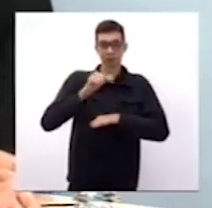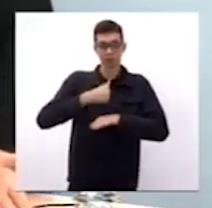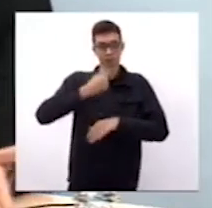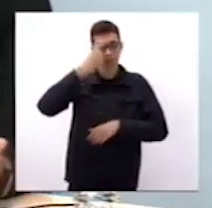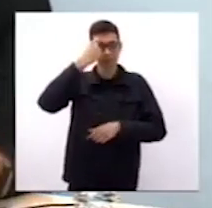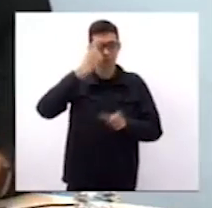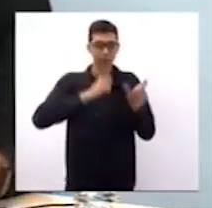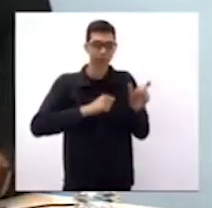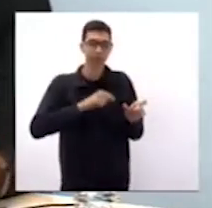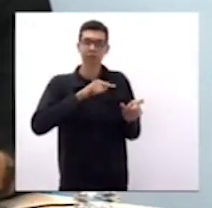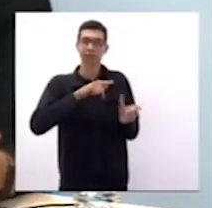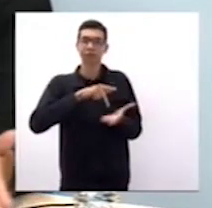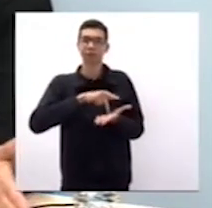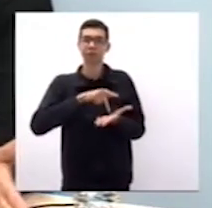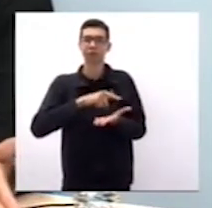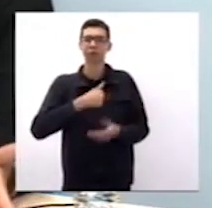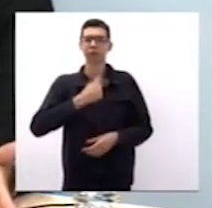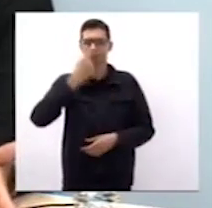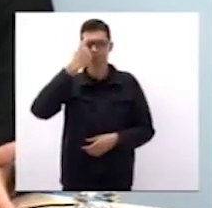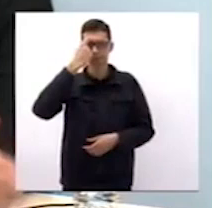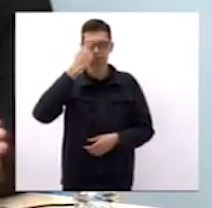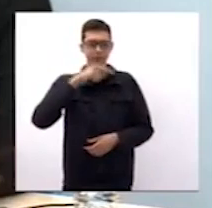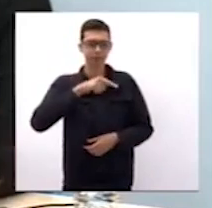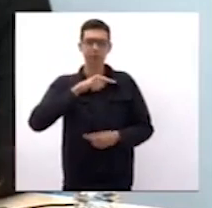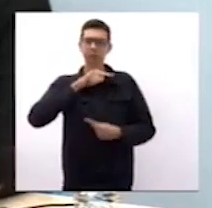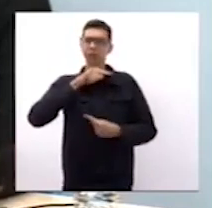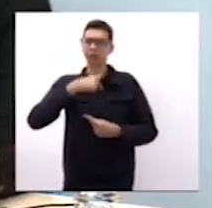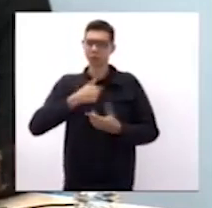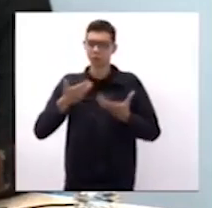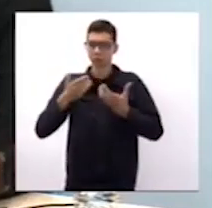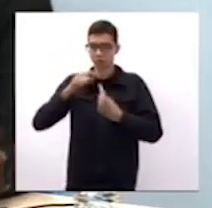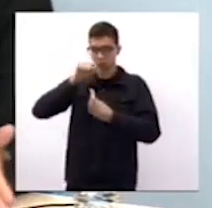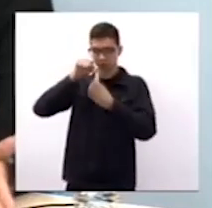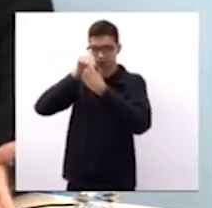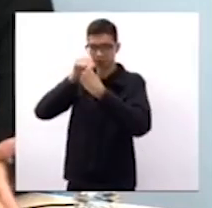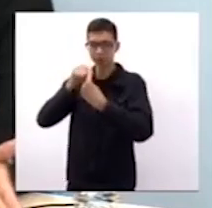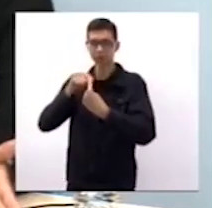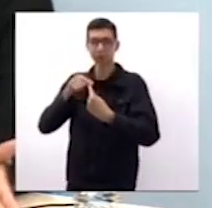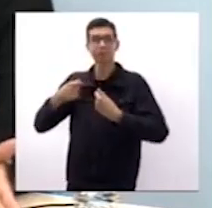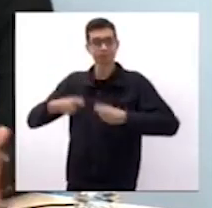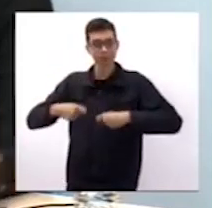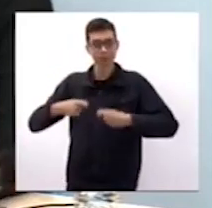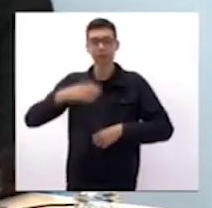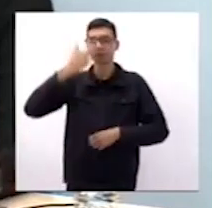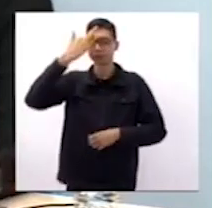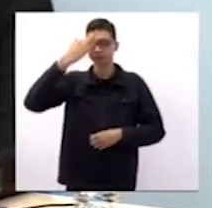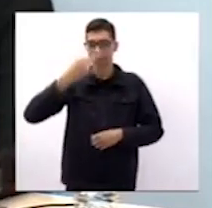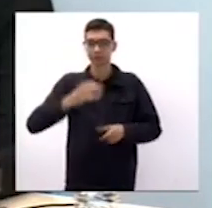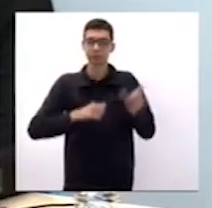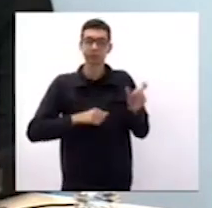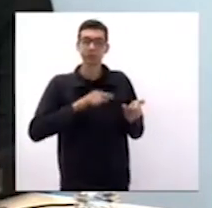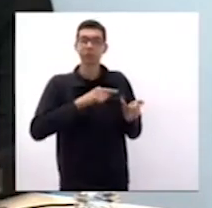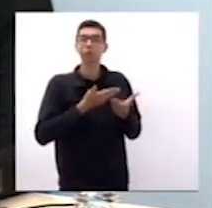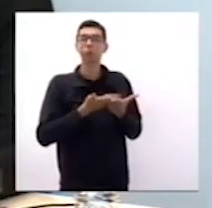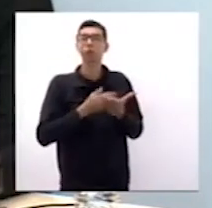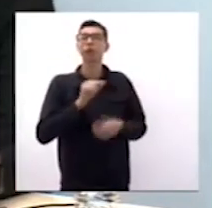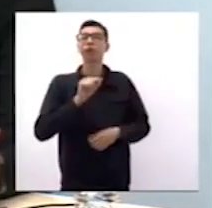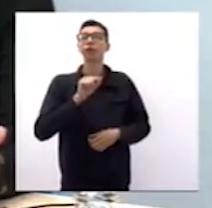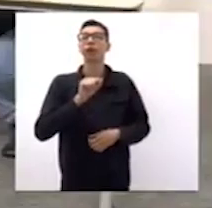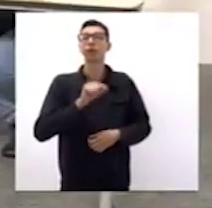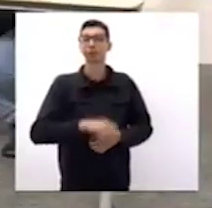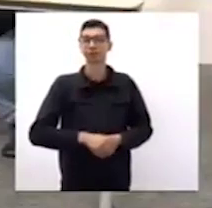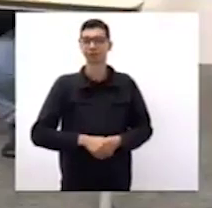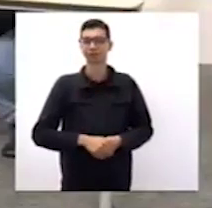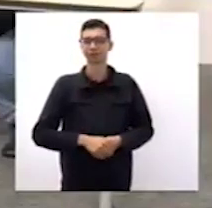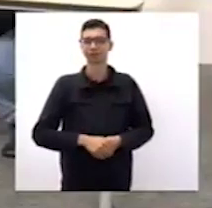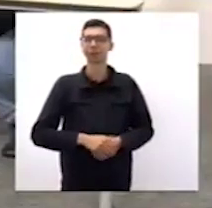estudante. Se eu quero atingir determinado objetivo, eu preciso entender quem é esse estudante que está se apresentando para mim, para que a